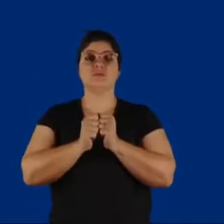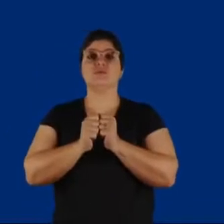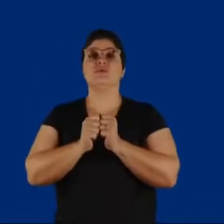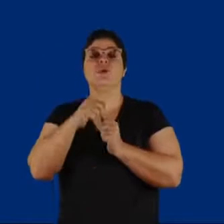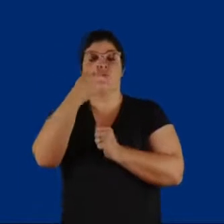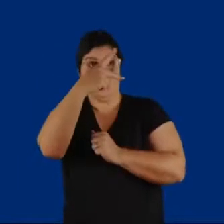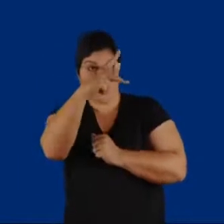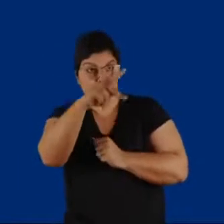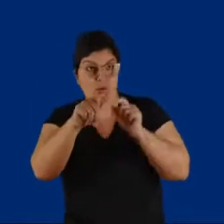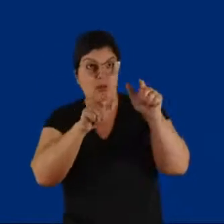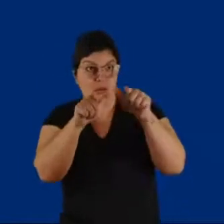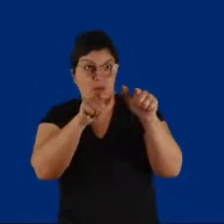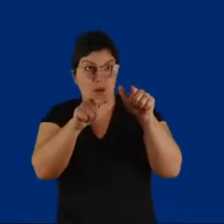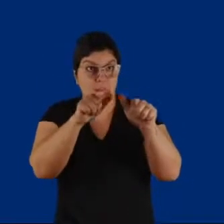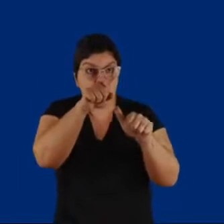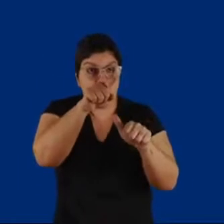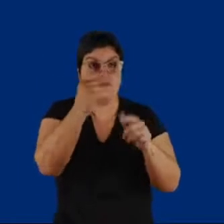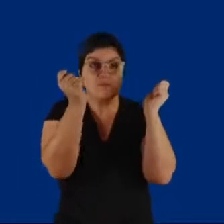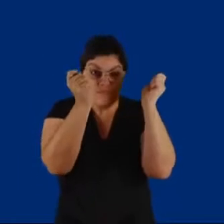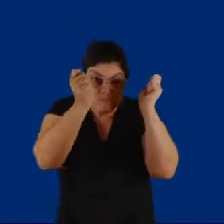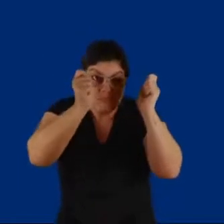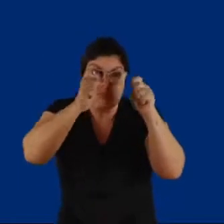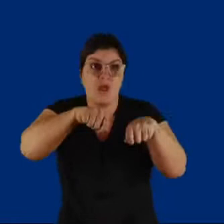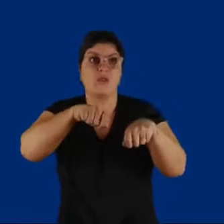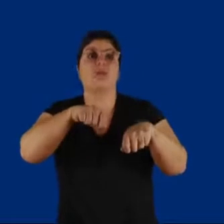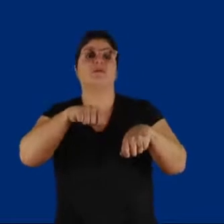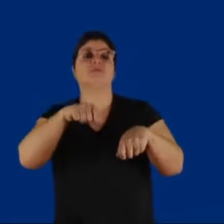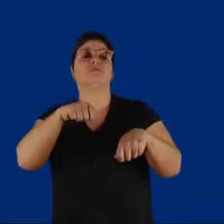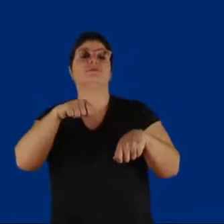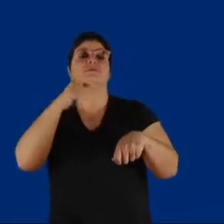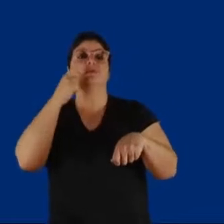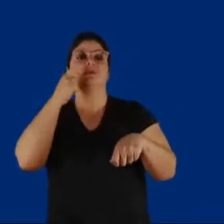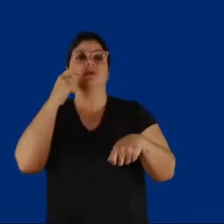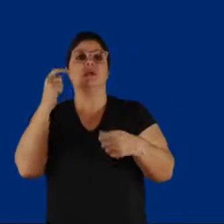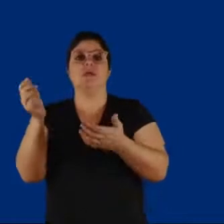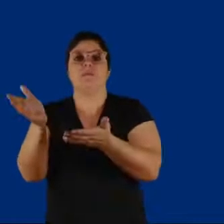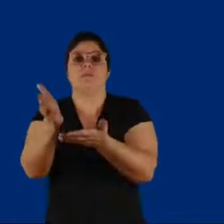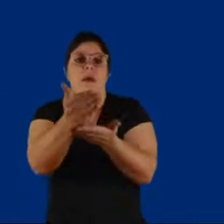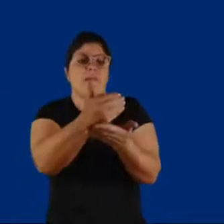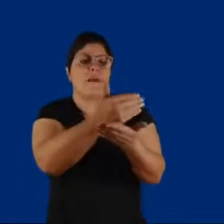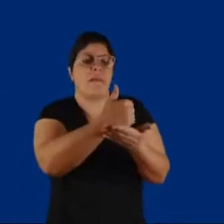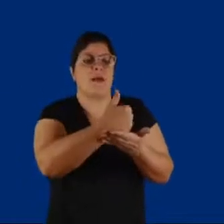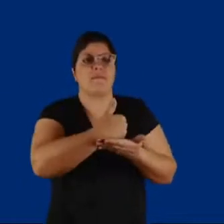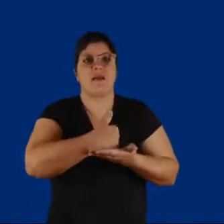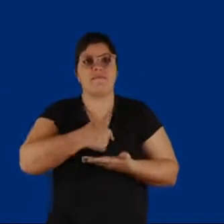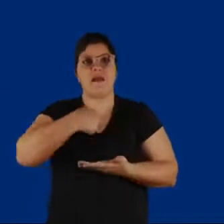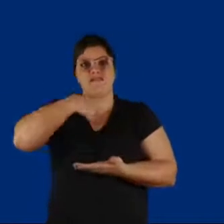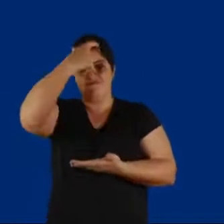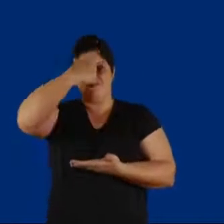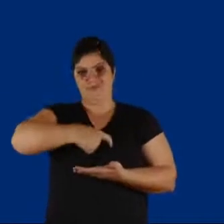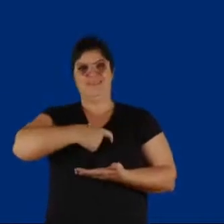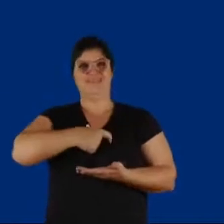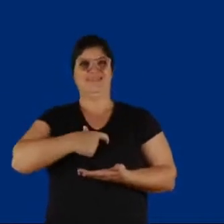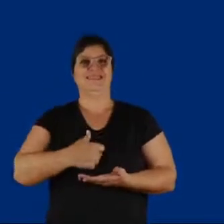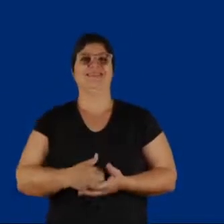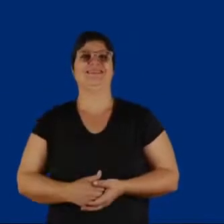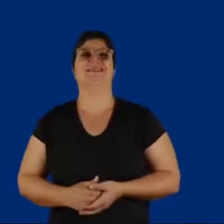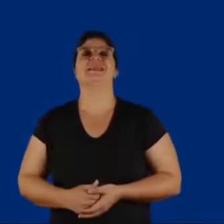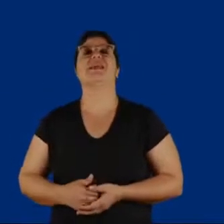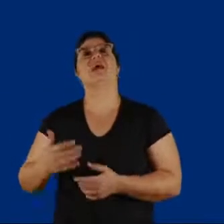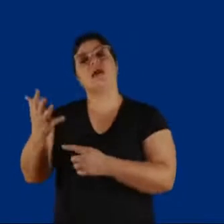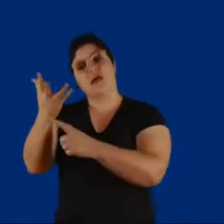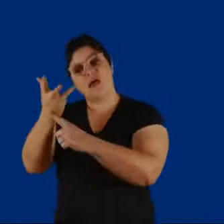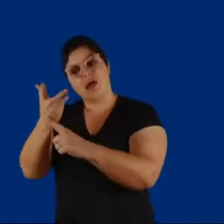dia capaz de se reunir, de se juntar novamente. Fazer arte pode engajar-nos